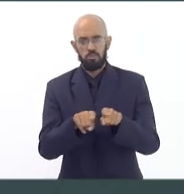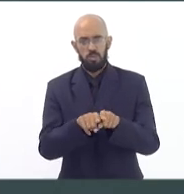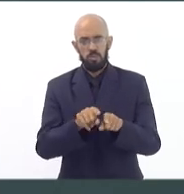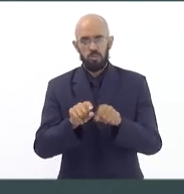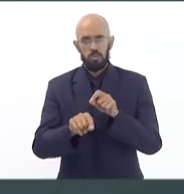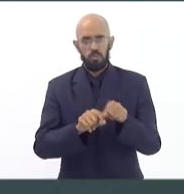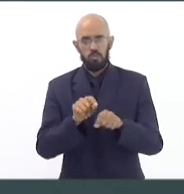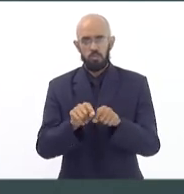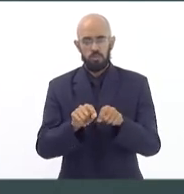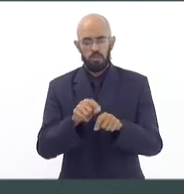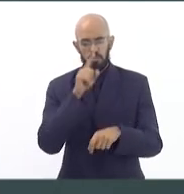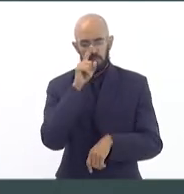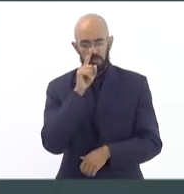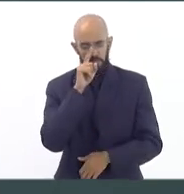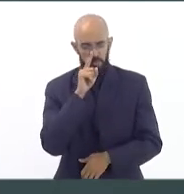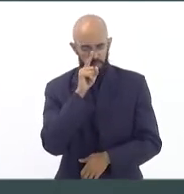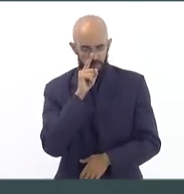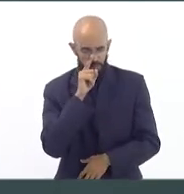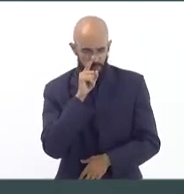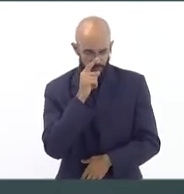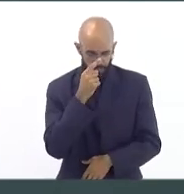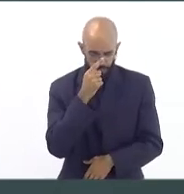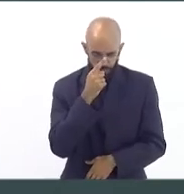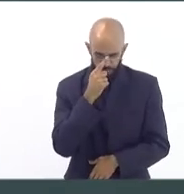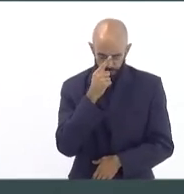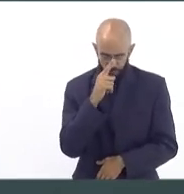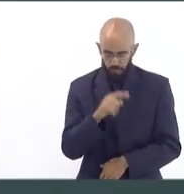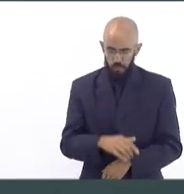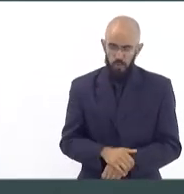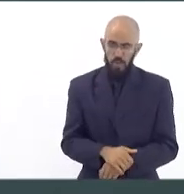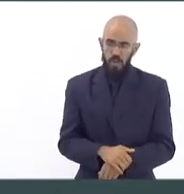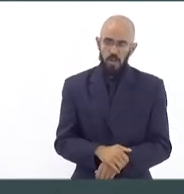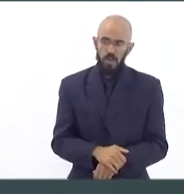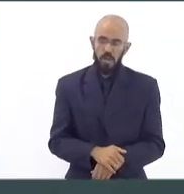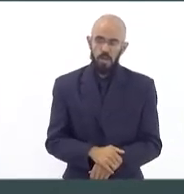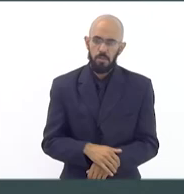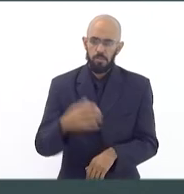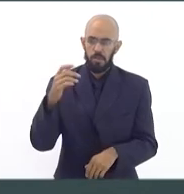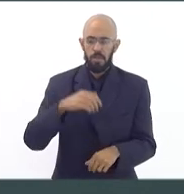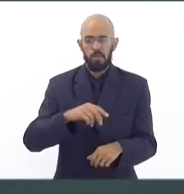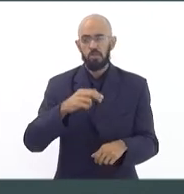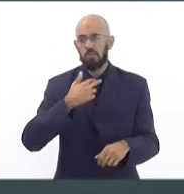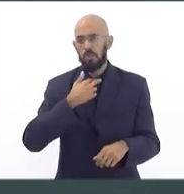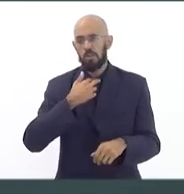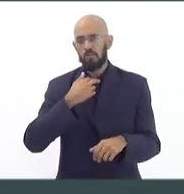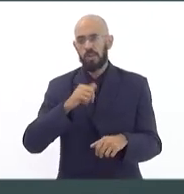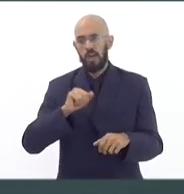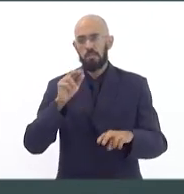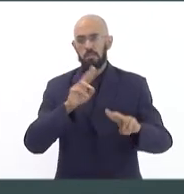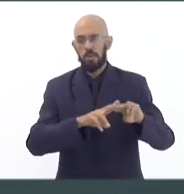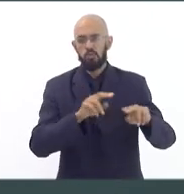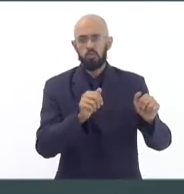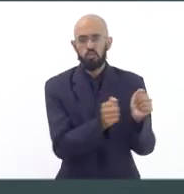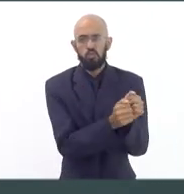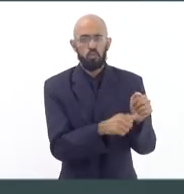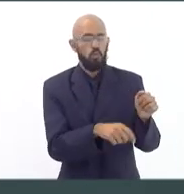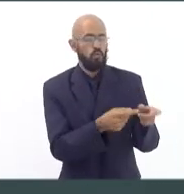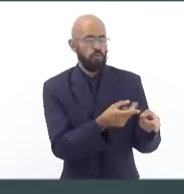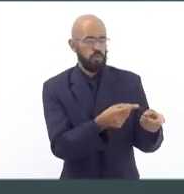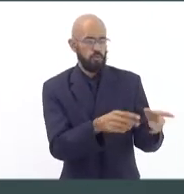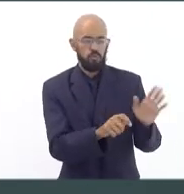creme e perigosidade que ele que fosse um deve ficar preso com a besteira com traficante mas deve ficar um tempo preso fradal